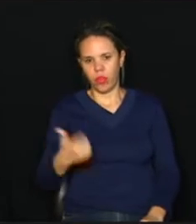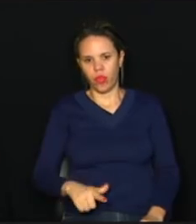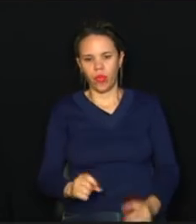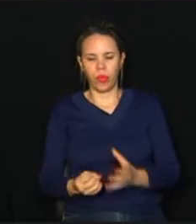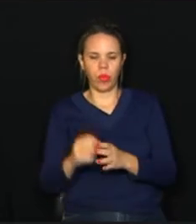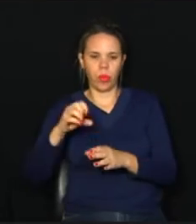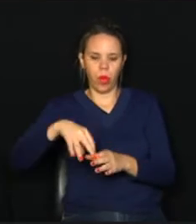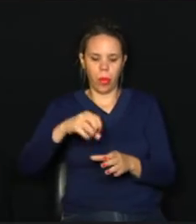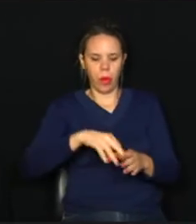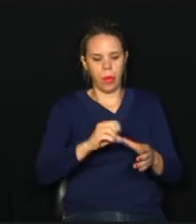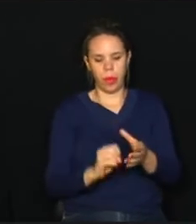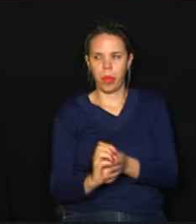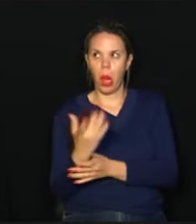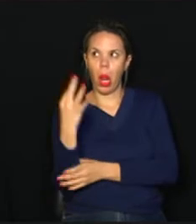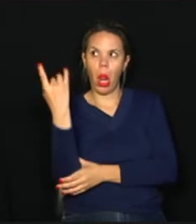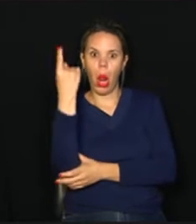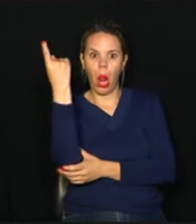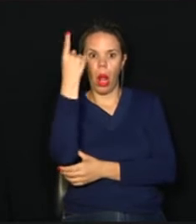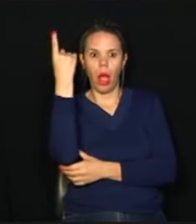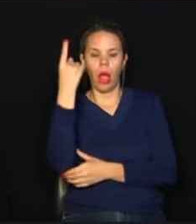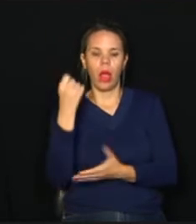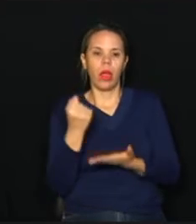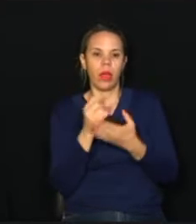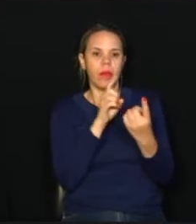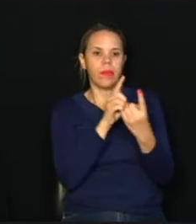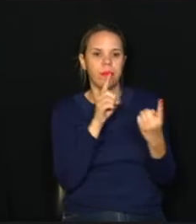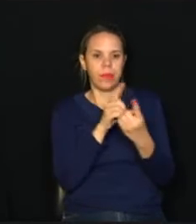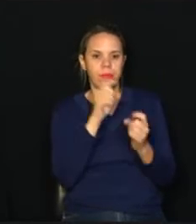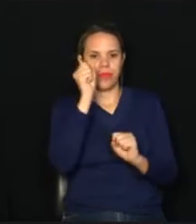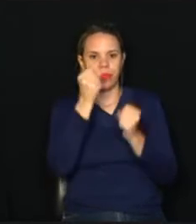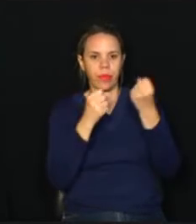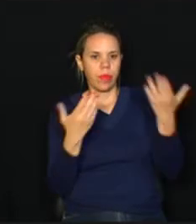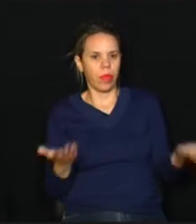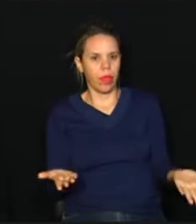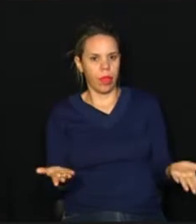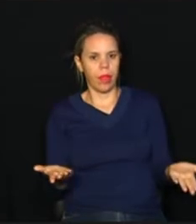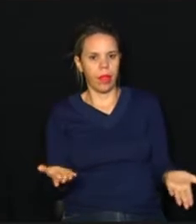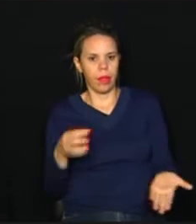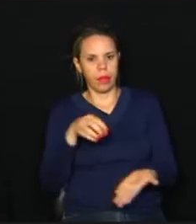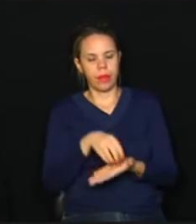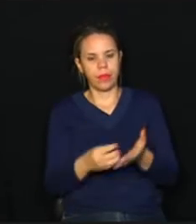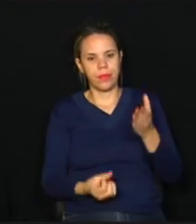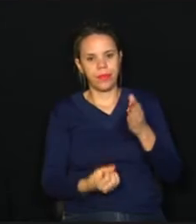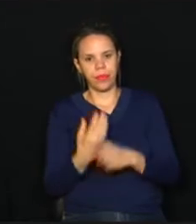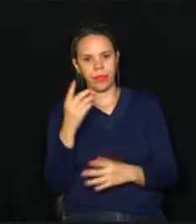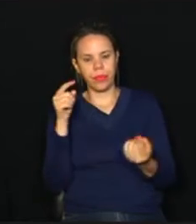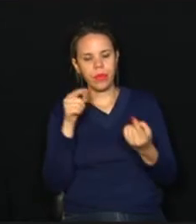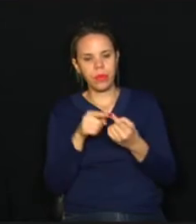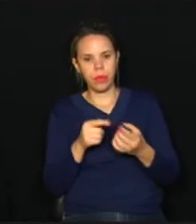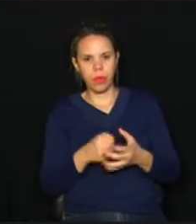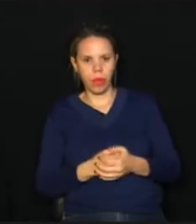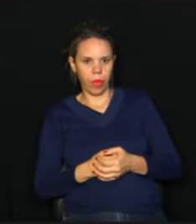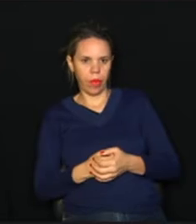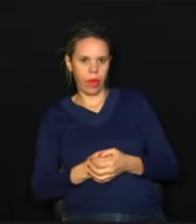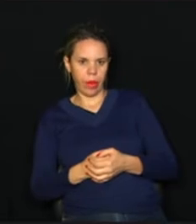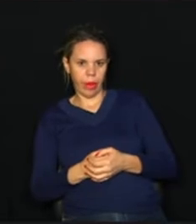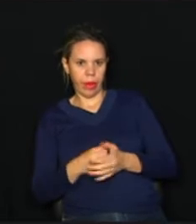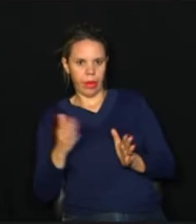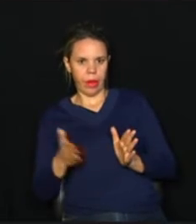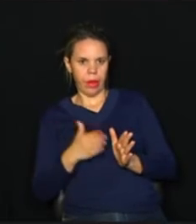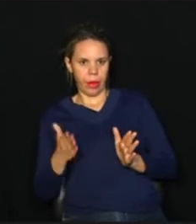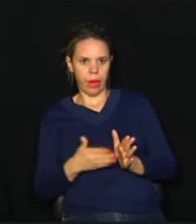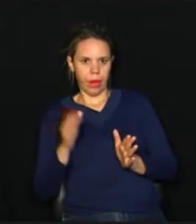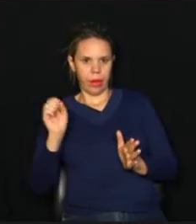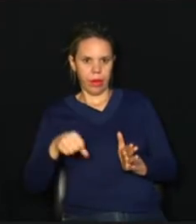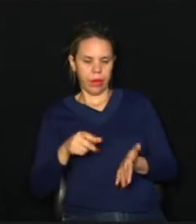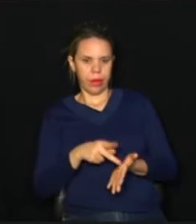eucaliptos para servir a indústria. Mas, olha, essa unidade foi criada para fim de produção,